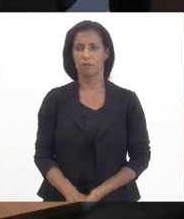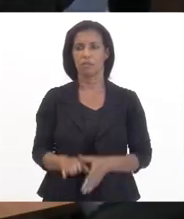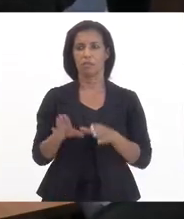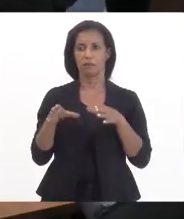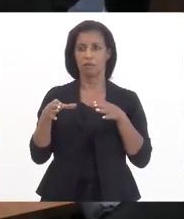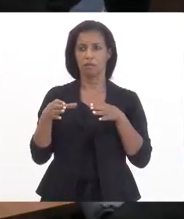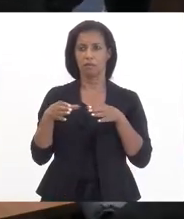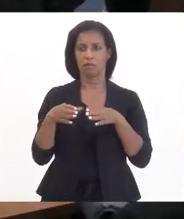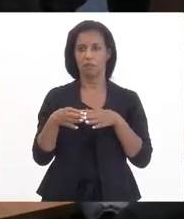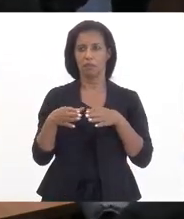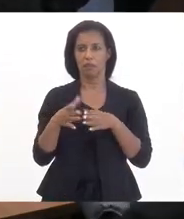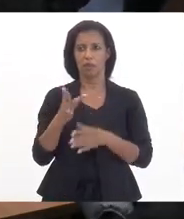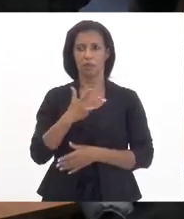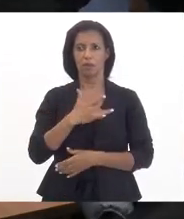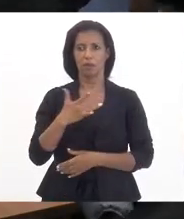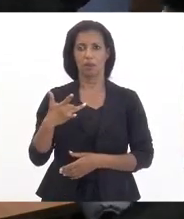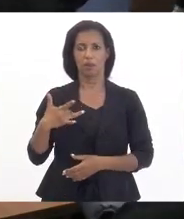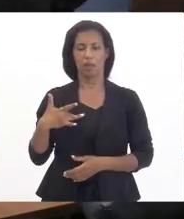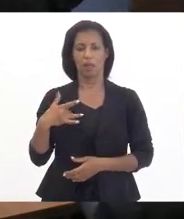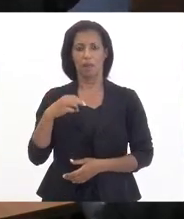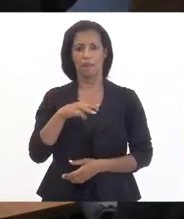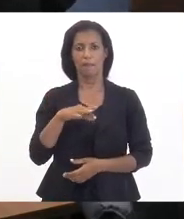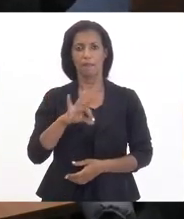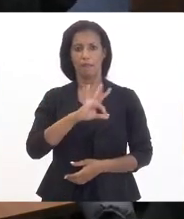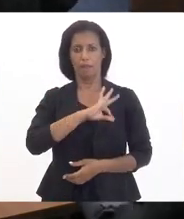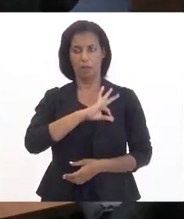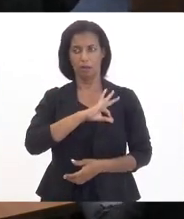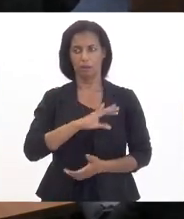Pela comissão. Saúde, deputada Marta Rocha.